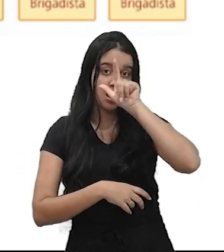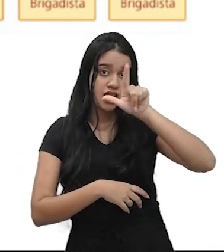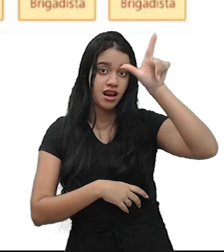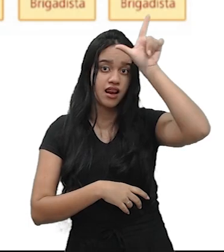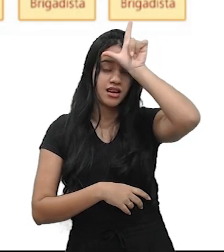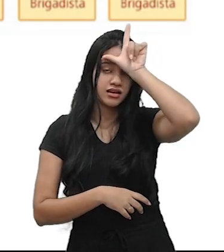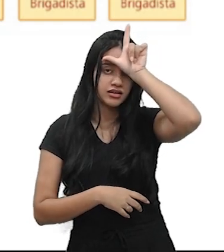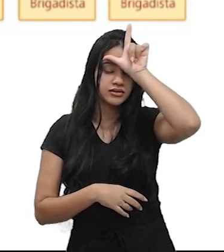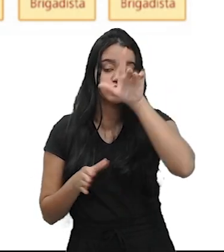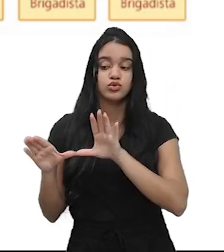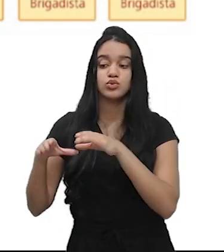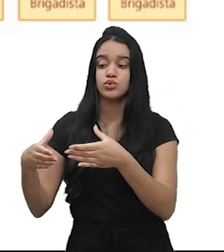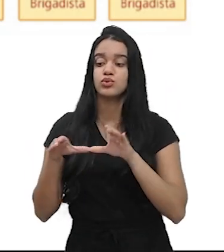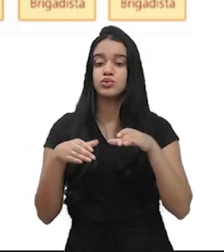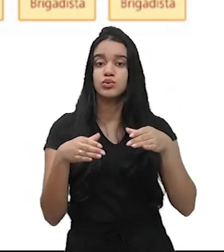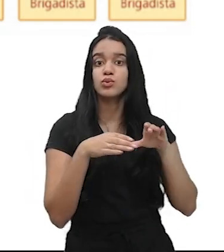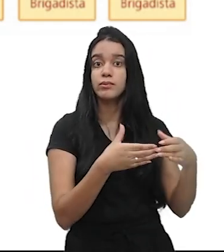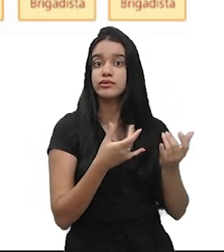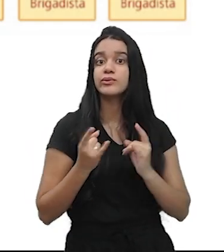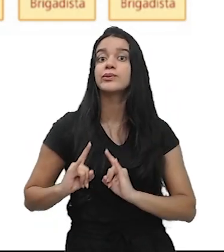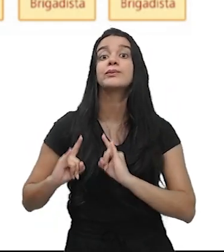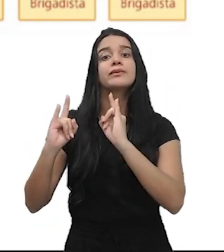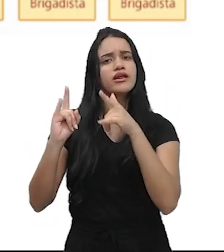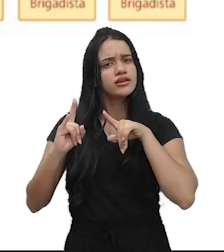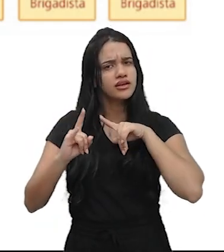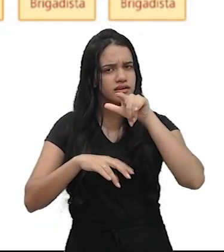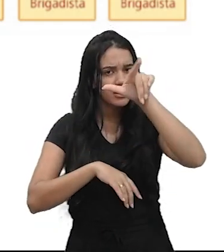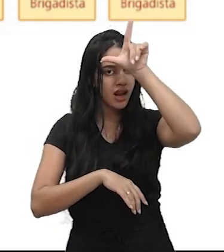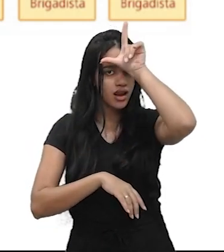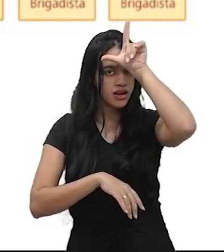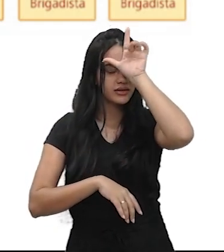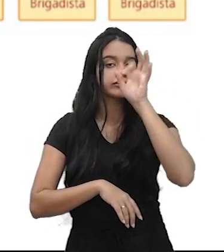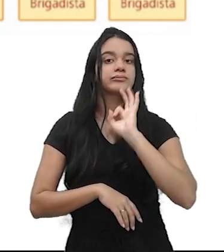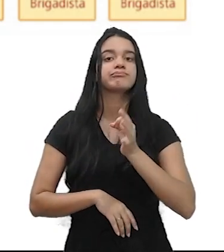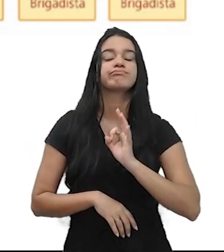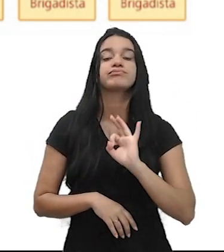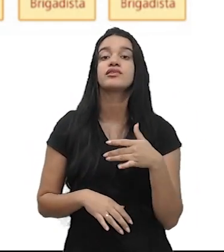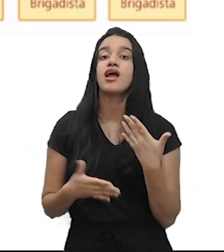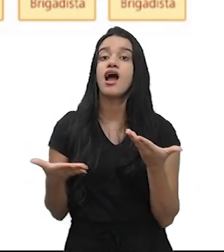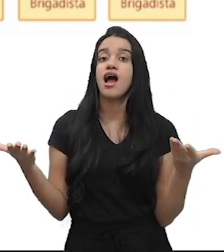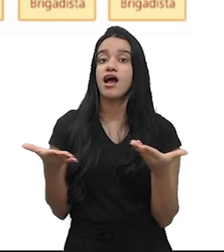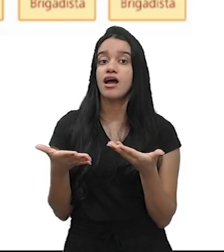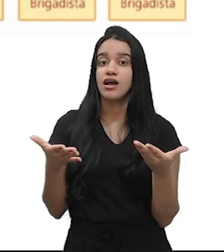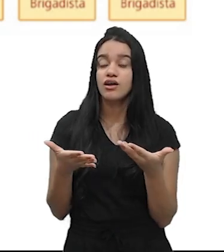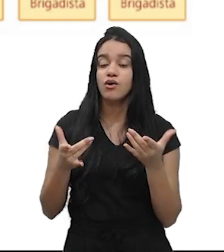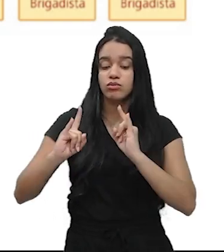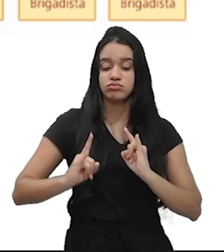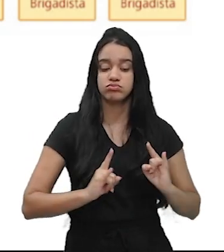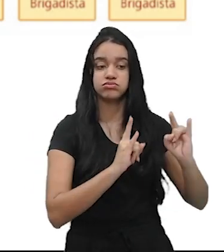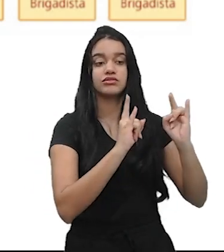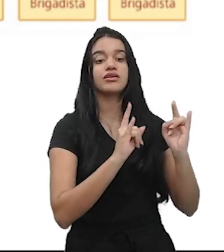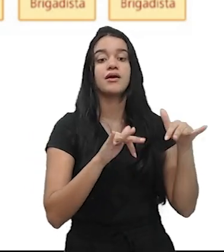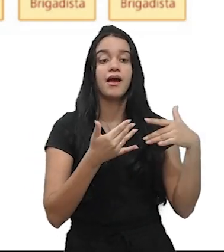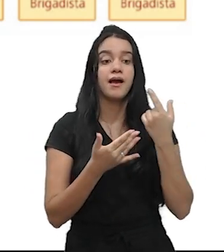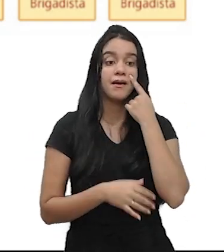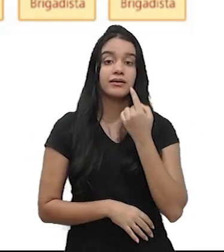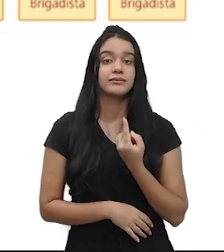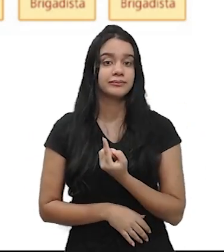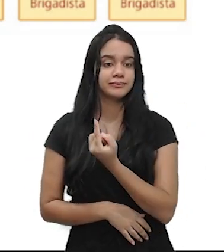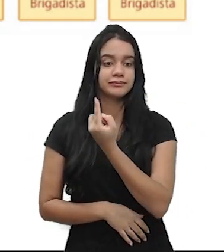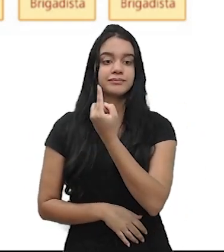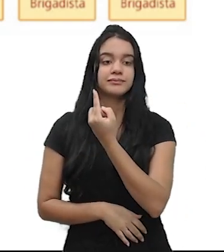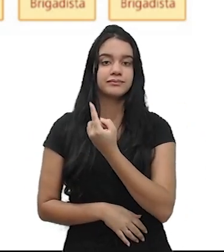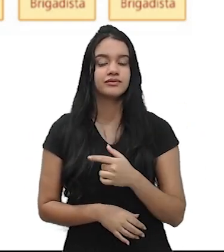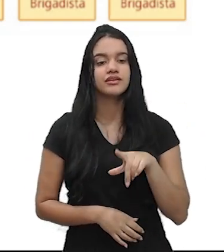3 pavimentos nesse prédio, tá? Tem que ter um líder por pavimento. Já ao lado, você verifica em tela que só existe um líder,